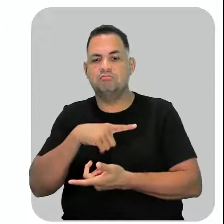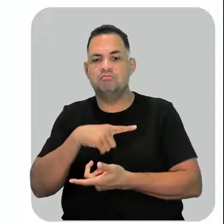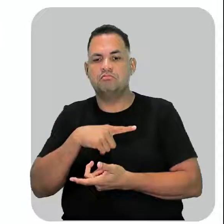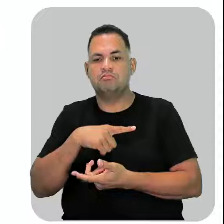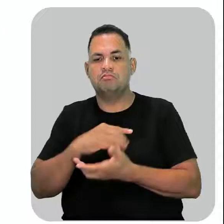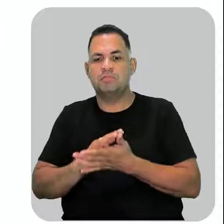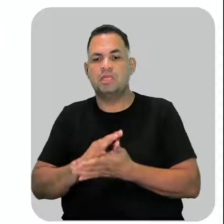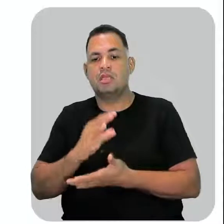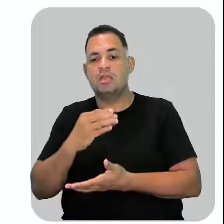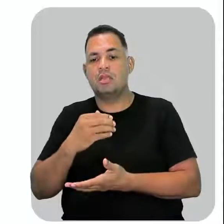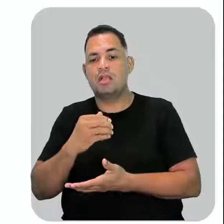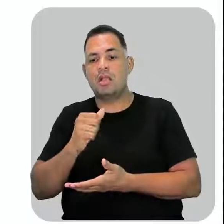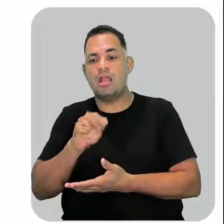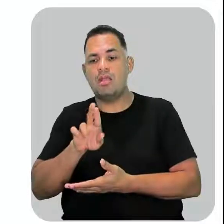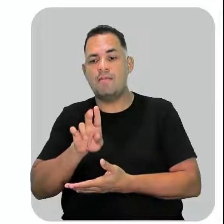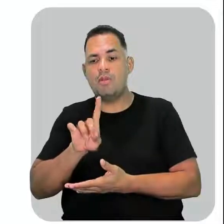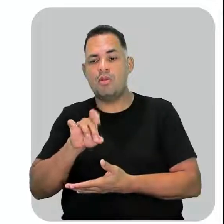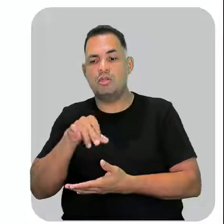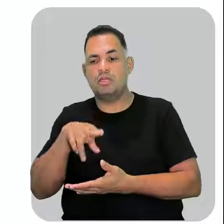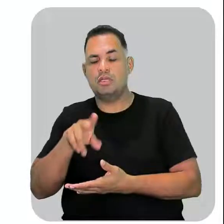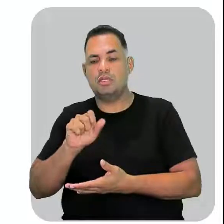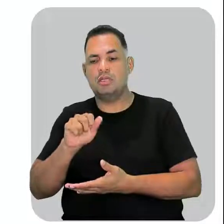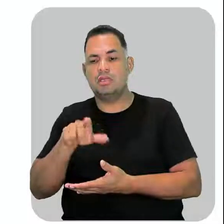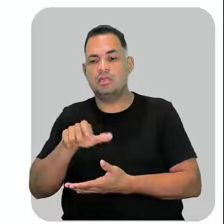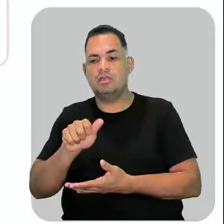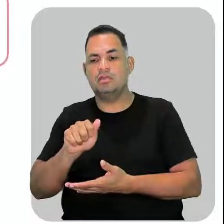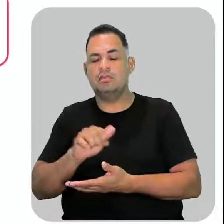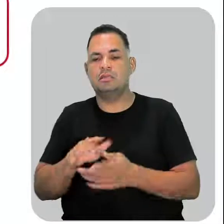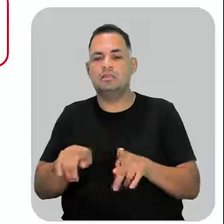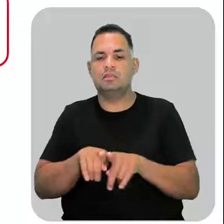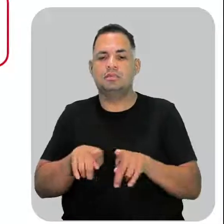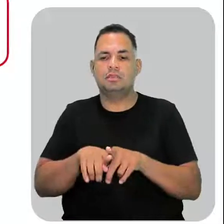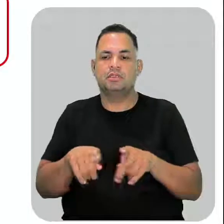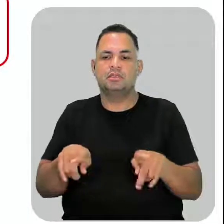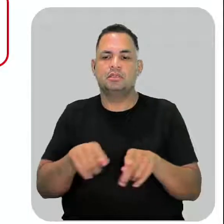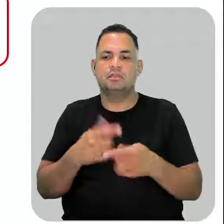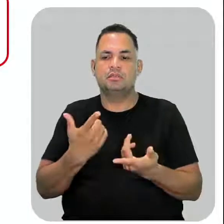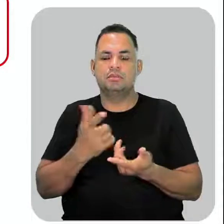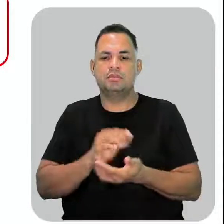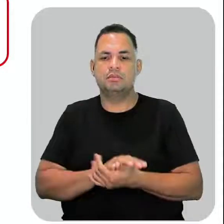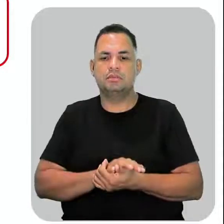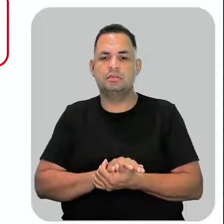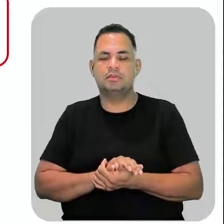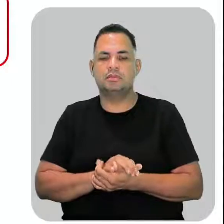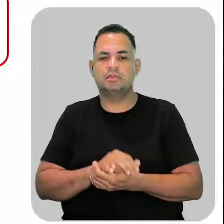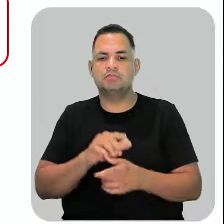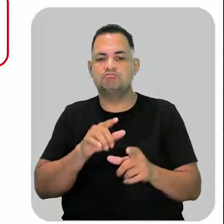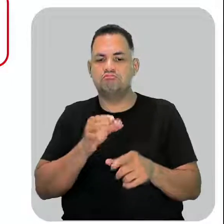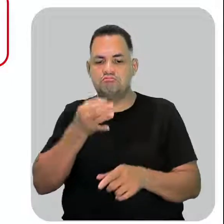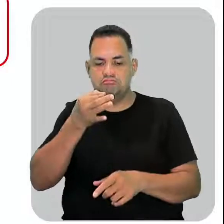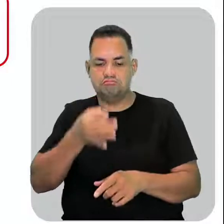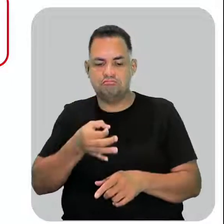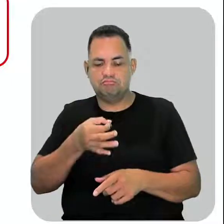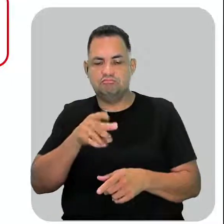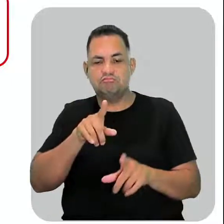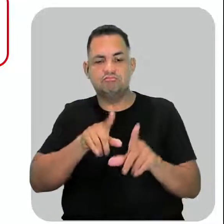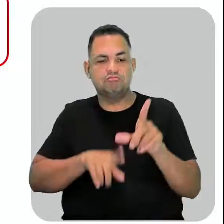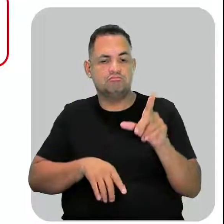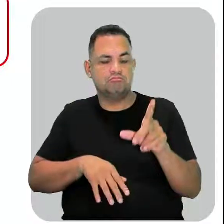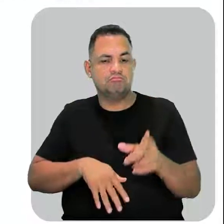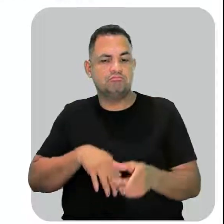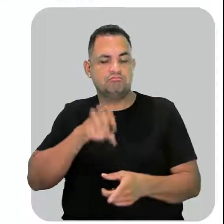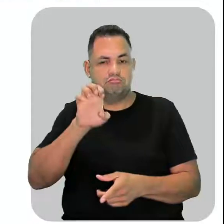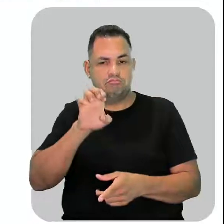Tem a carbonila, também tem, e a extremidade apolar, então a alternativa correta é a alternativa